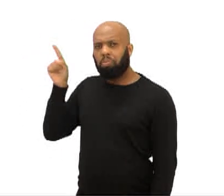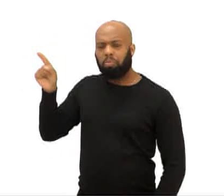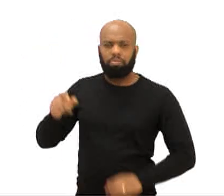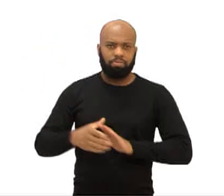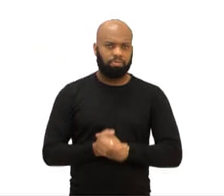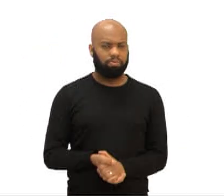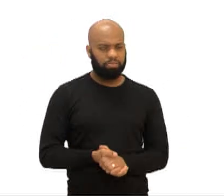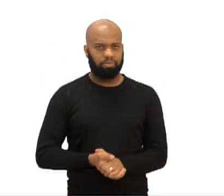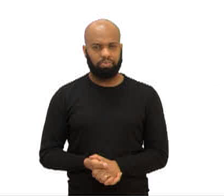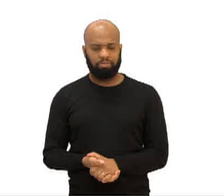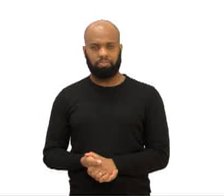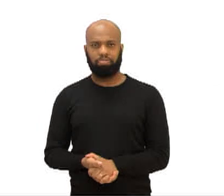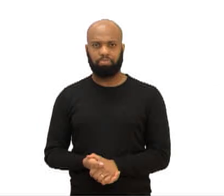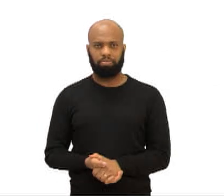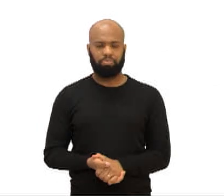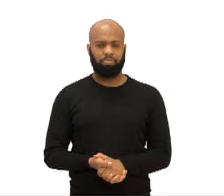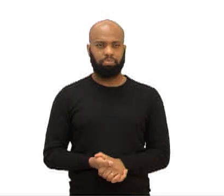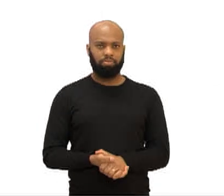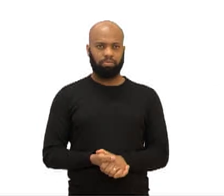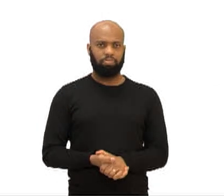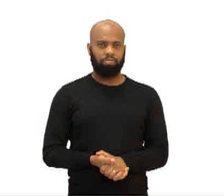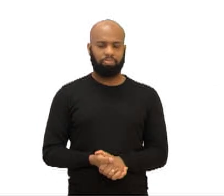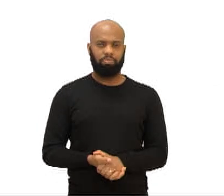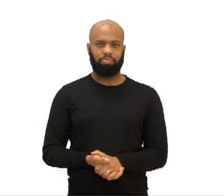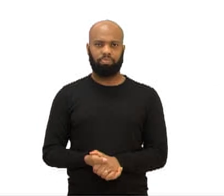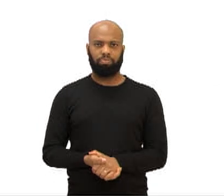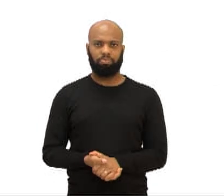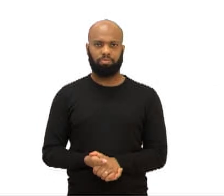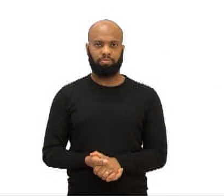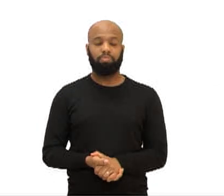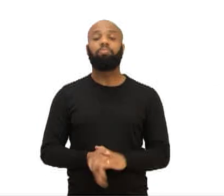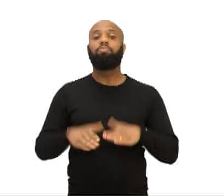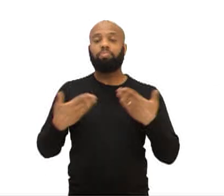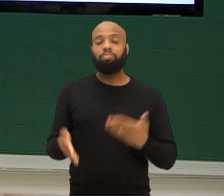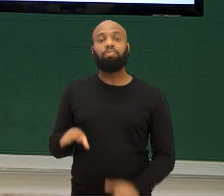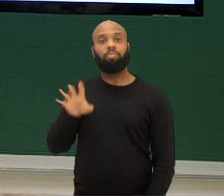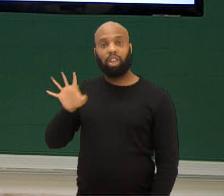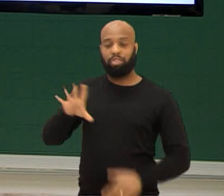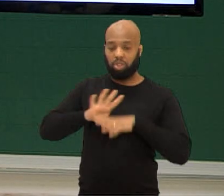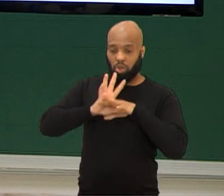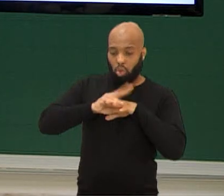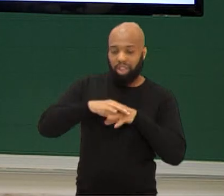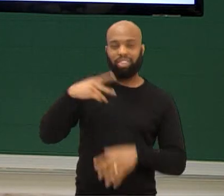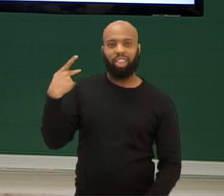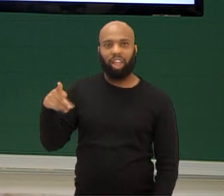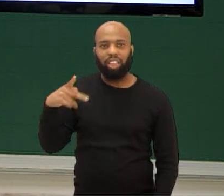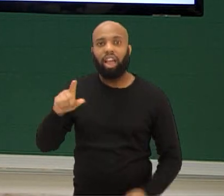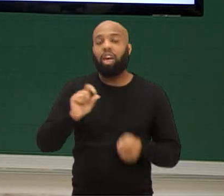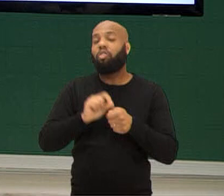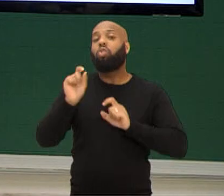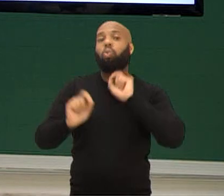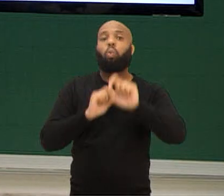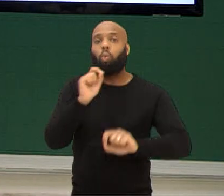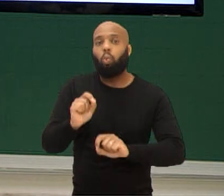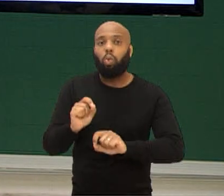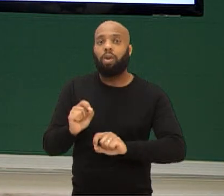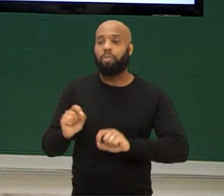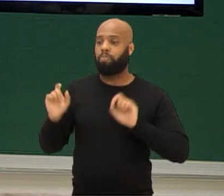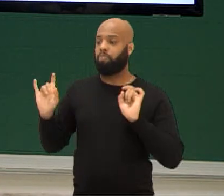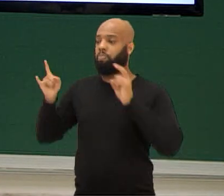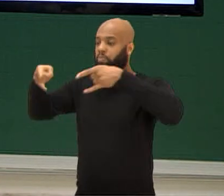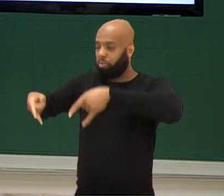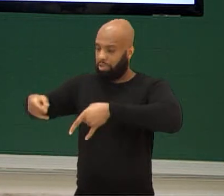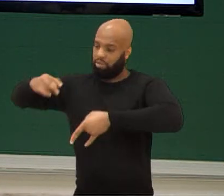secuela, pois sua perna direita era menor que a esquerda. Então, essa doença, essa enfermidade fez com que ela permanecesse